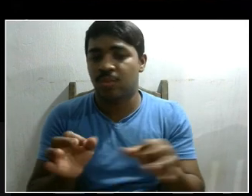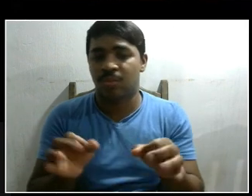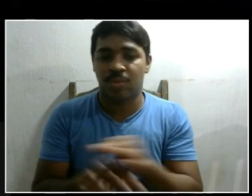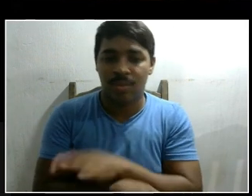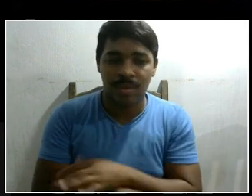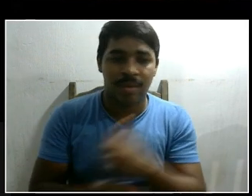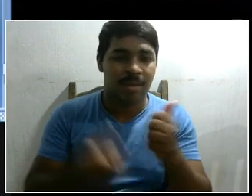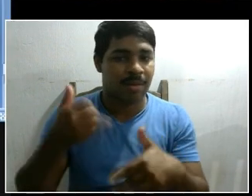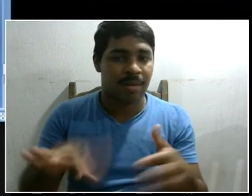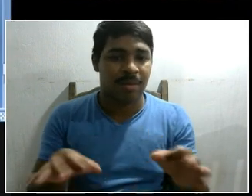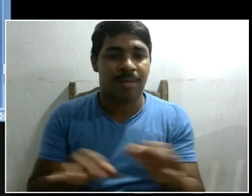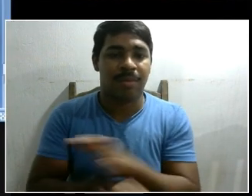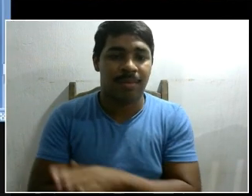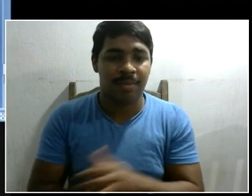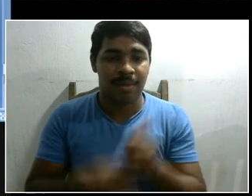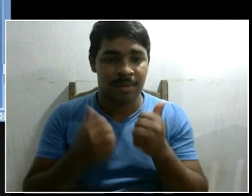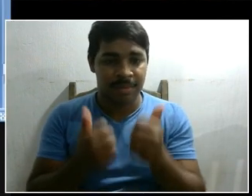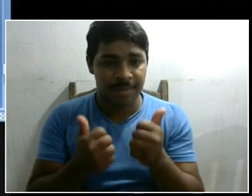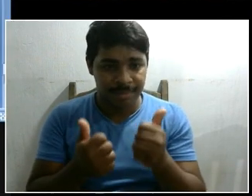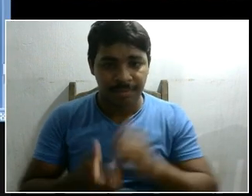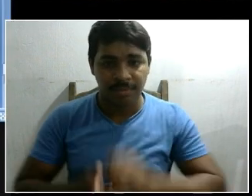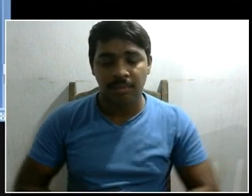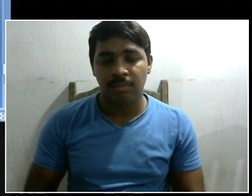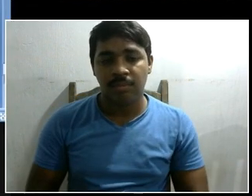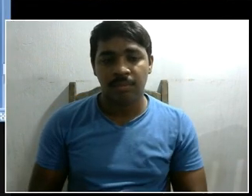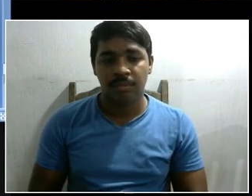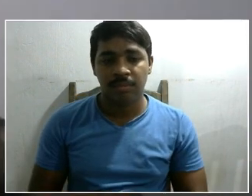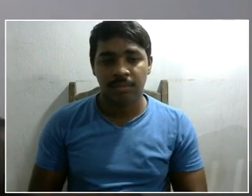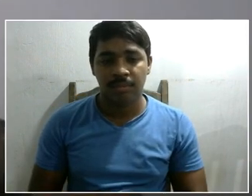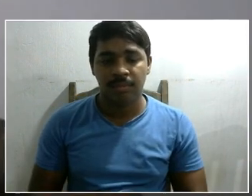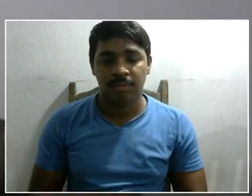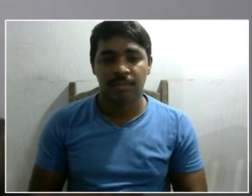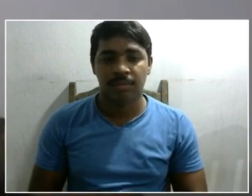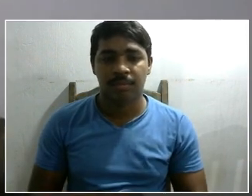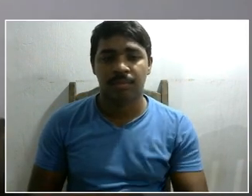aqui. Deixa eu só interromper aqui.